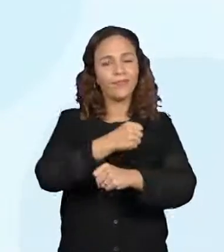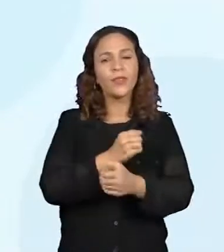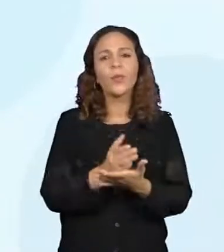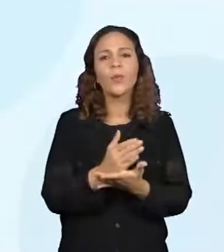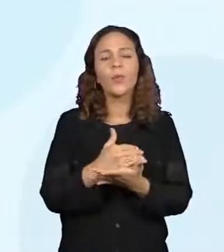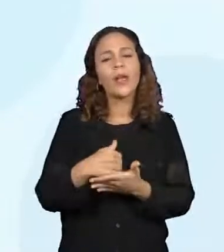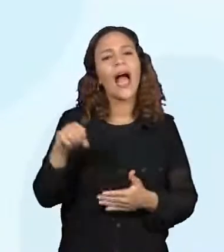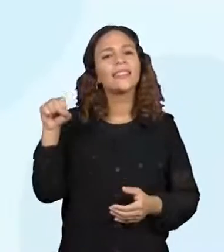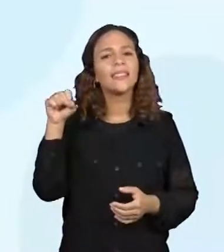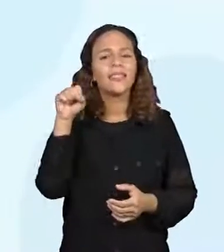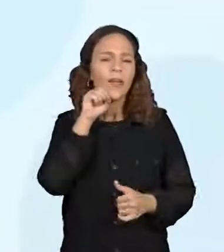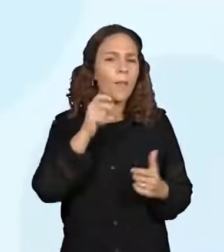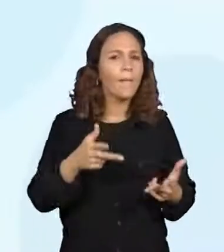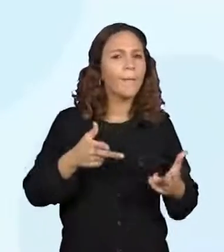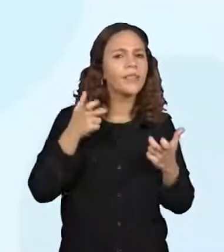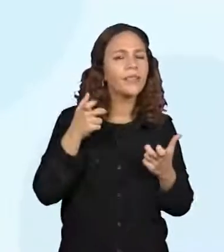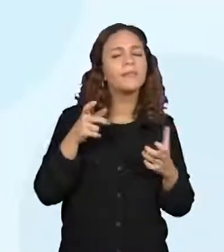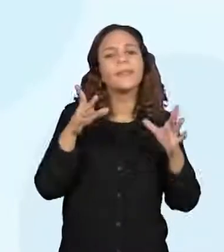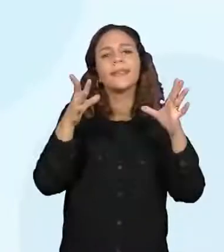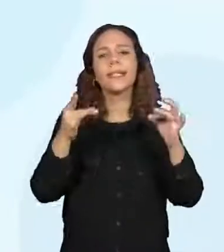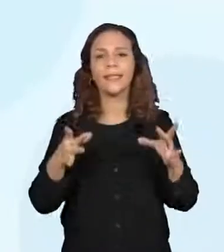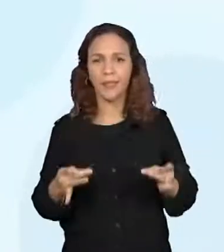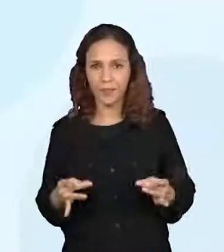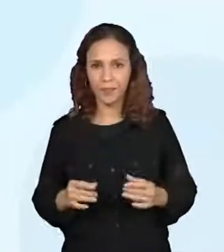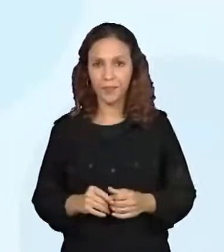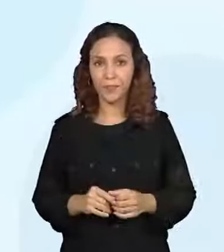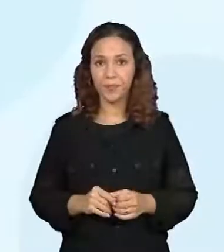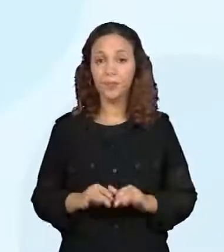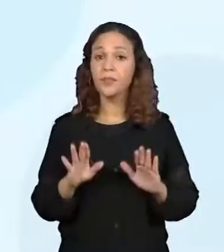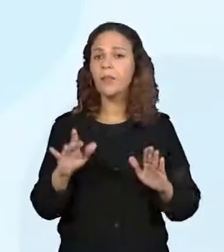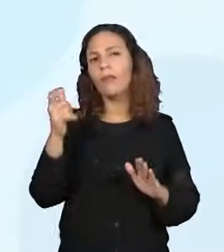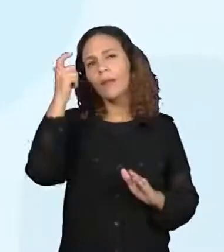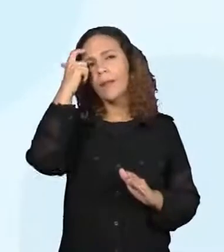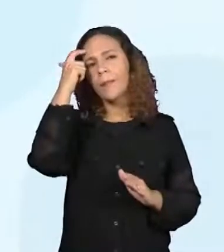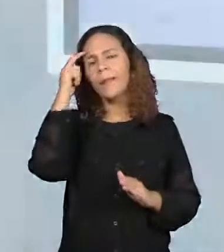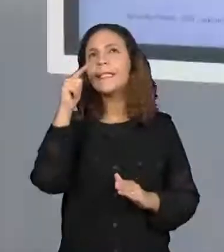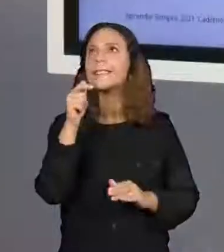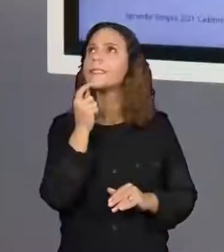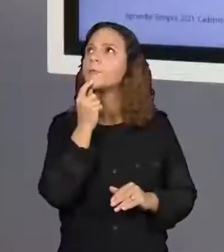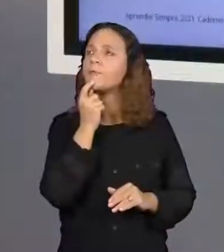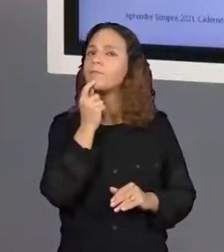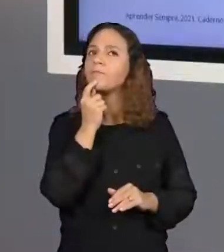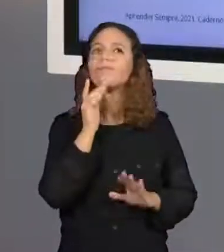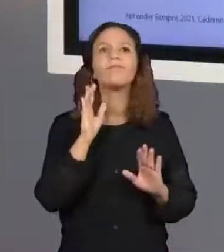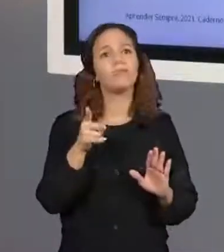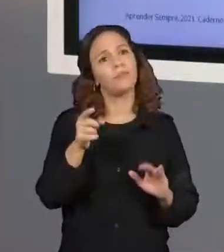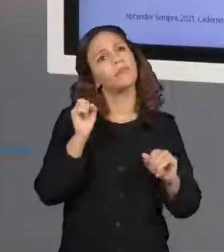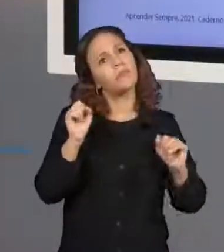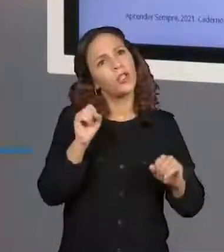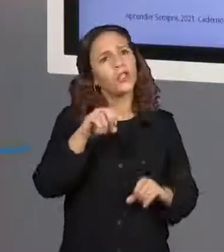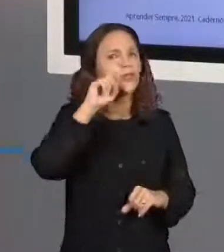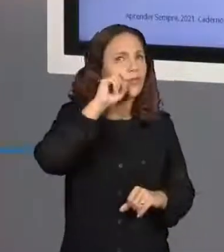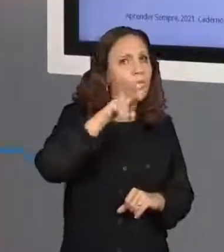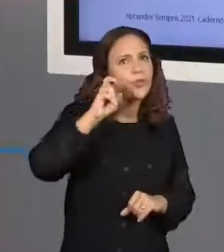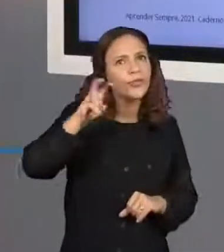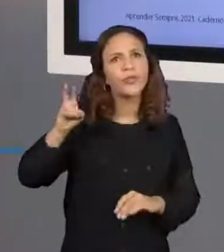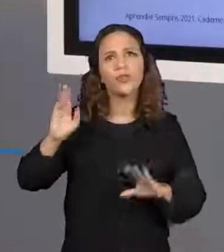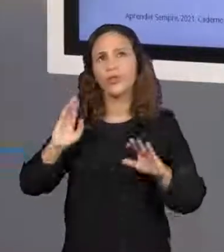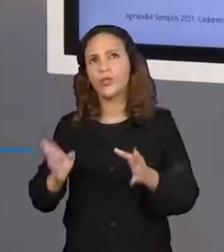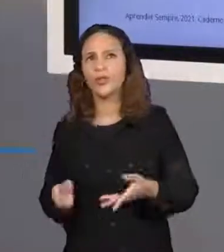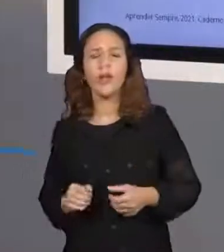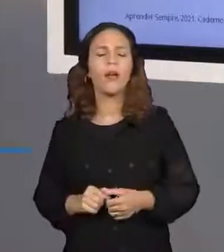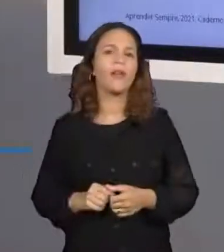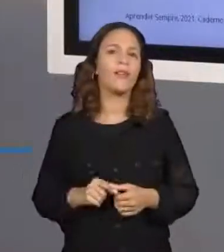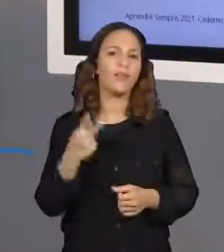observar características do gênero. Então, pensando numa receita aí, vocês já devem ter visto aí